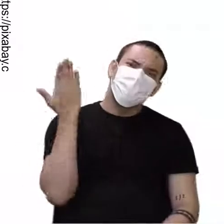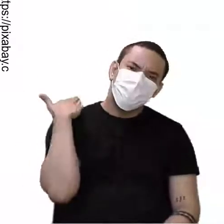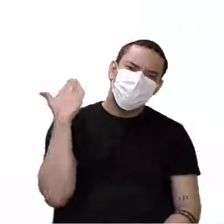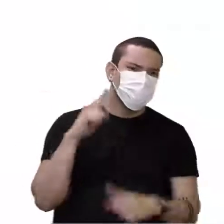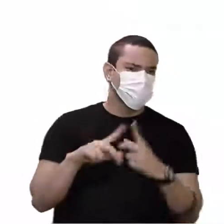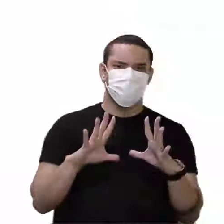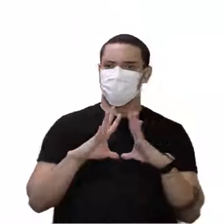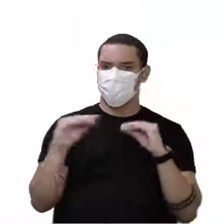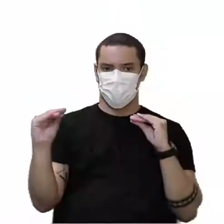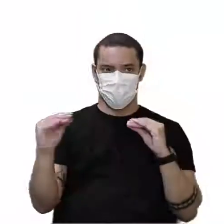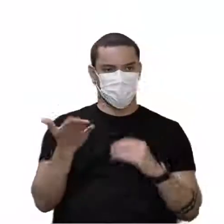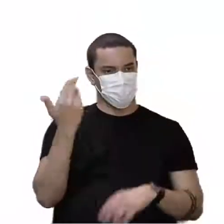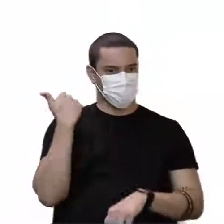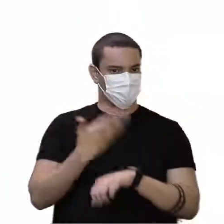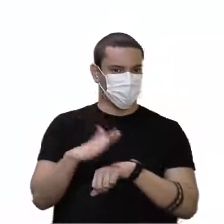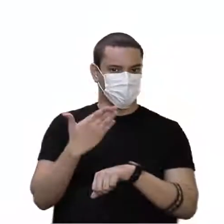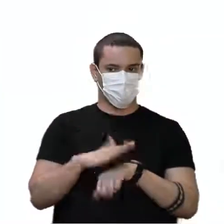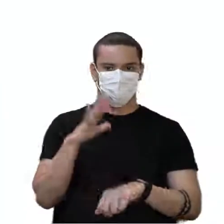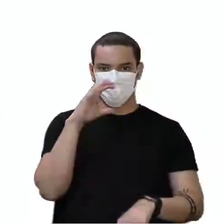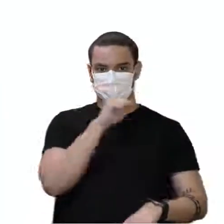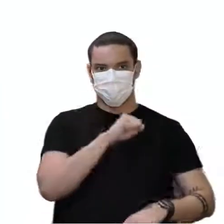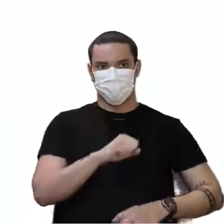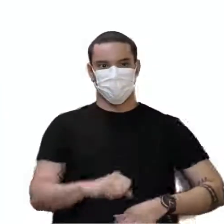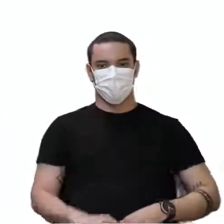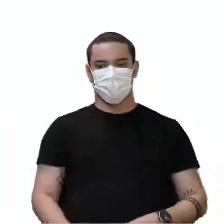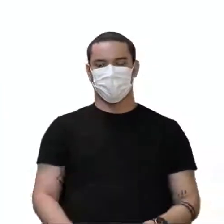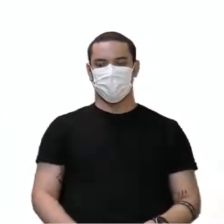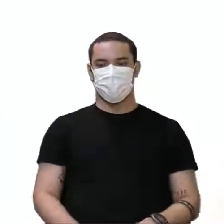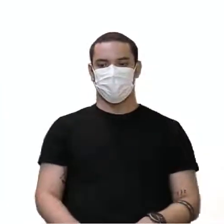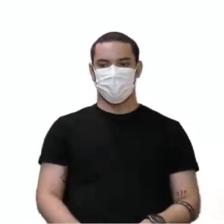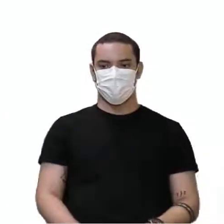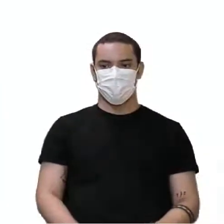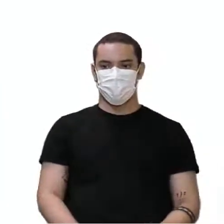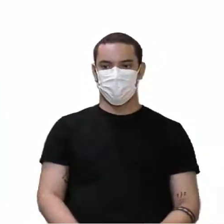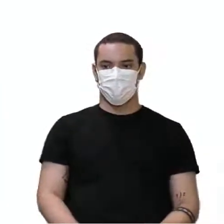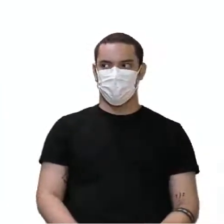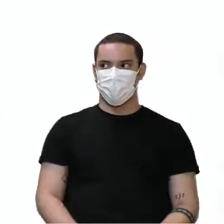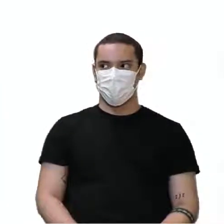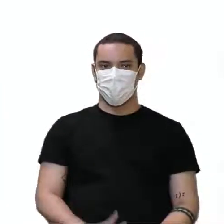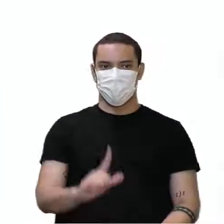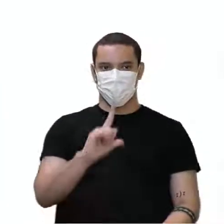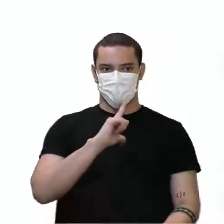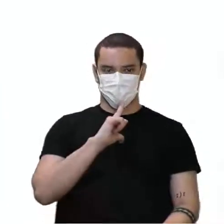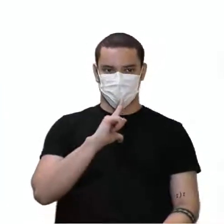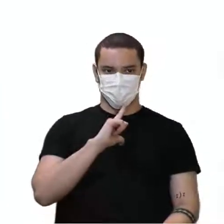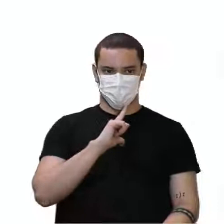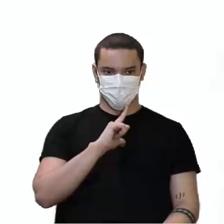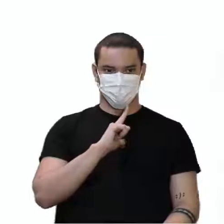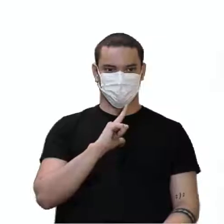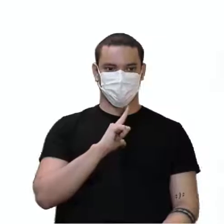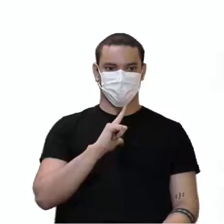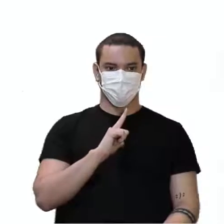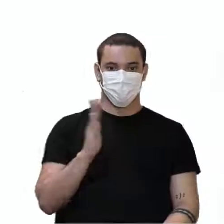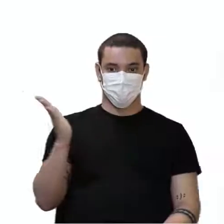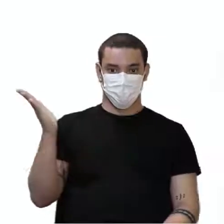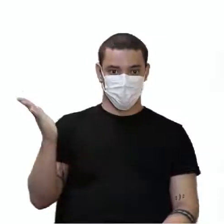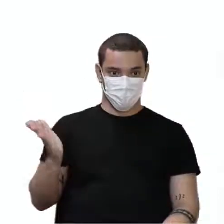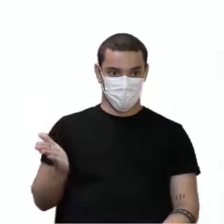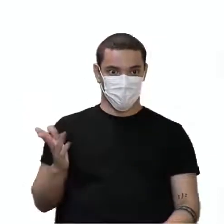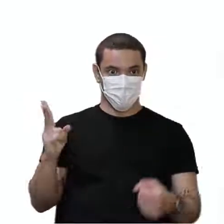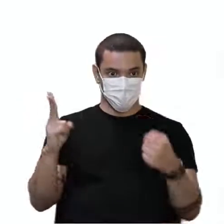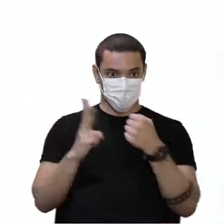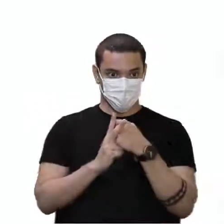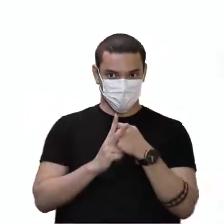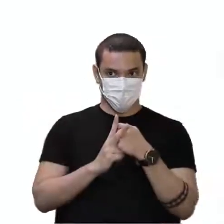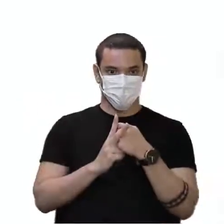bem? Let's practice. Vamos praticar rapidinho? Olha aí, ó. Eu tenho os dois verbos